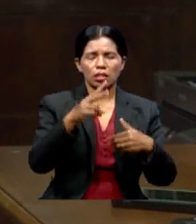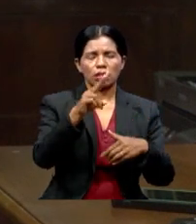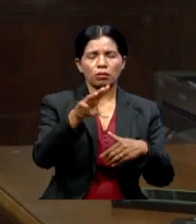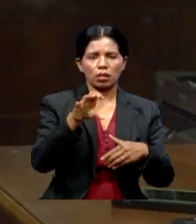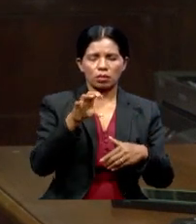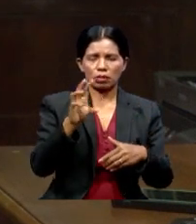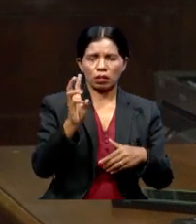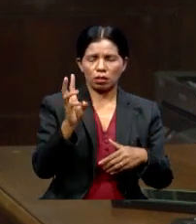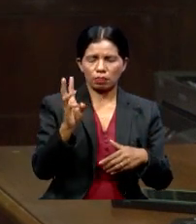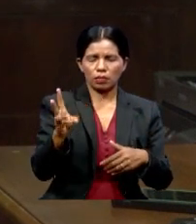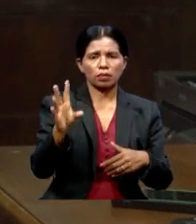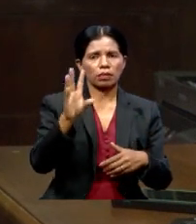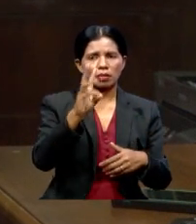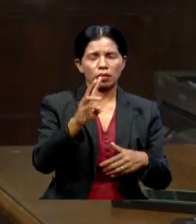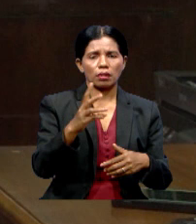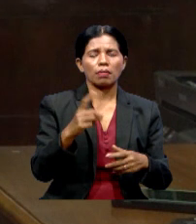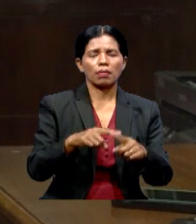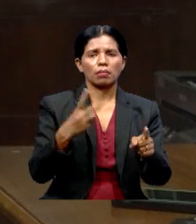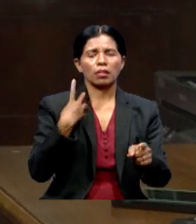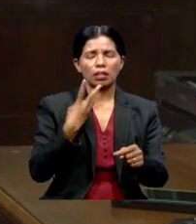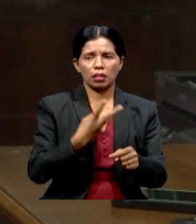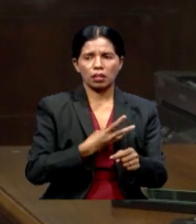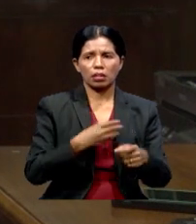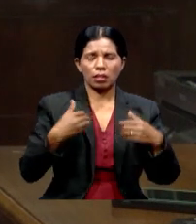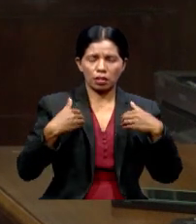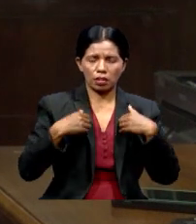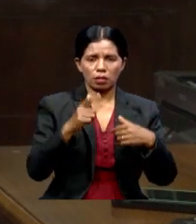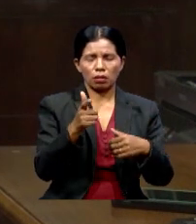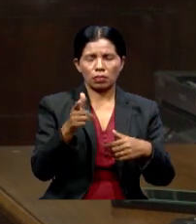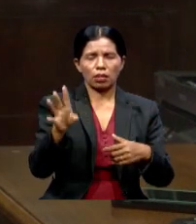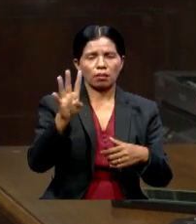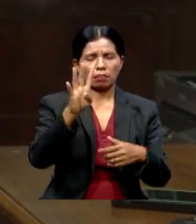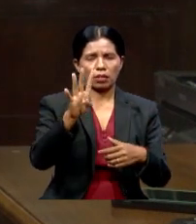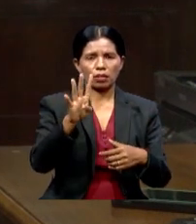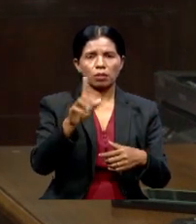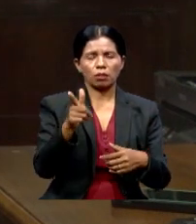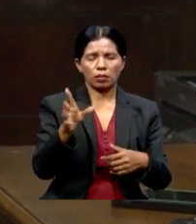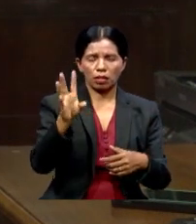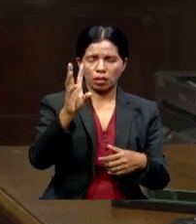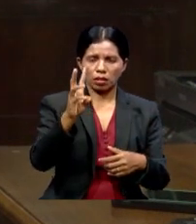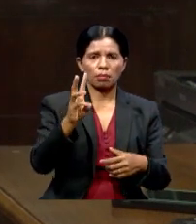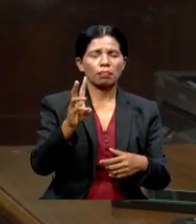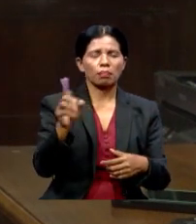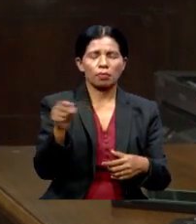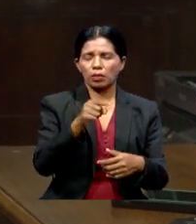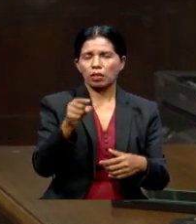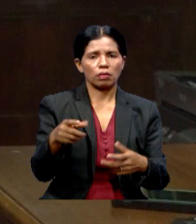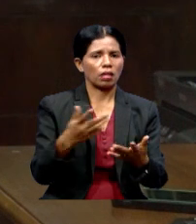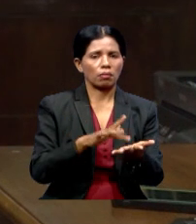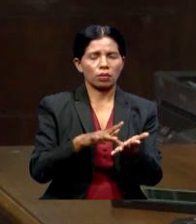276 items, mas bem, ita quase que ia 24%, a 26% nela ia. Catac bem,